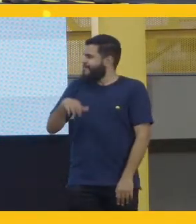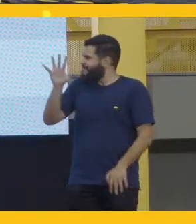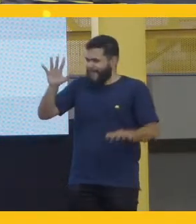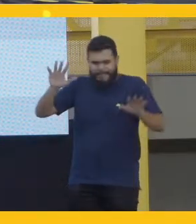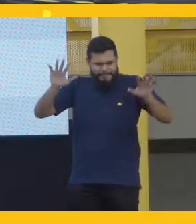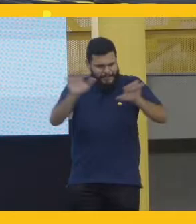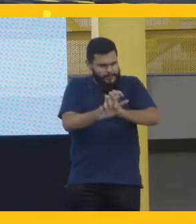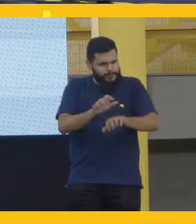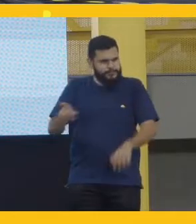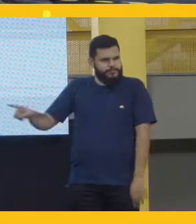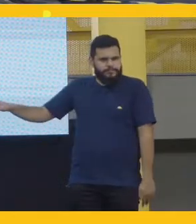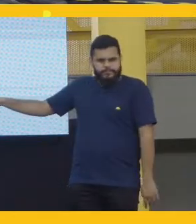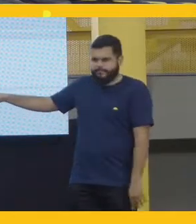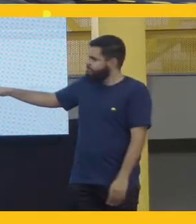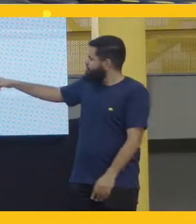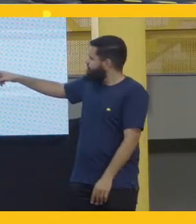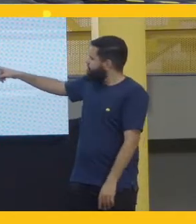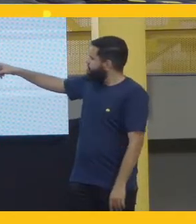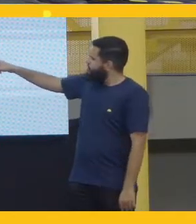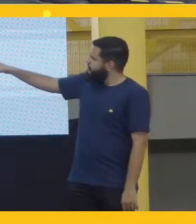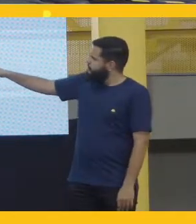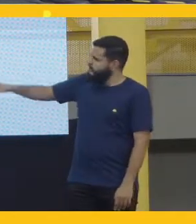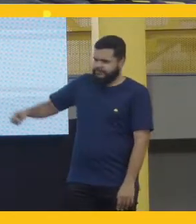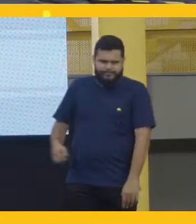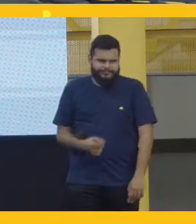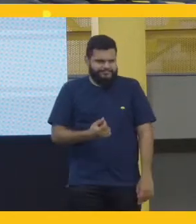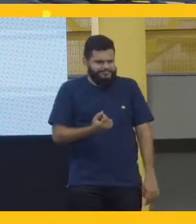eita, como assim?